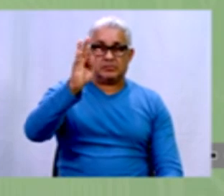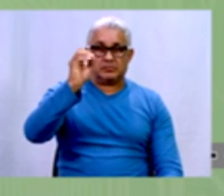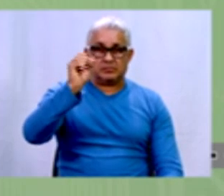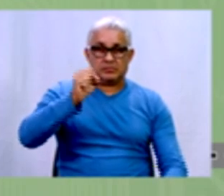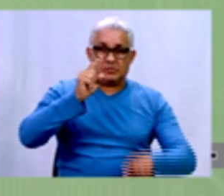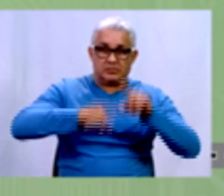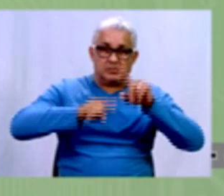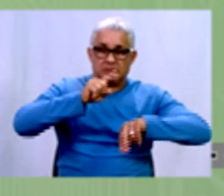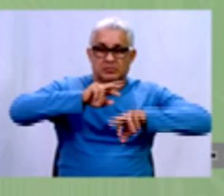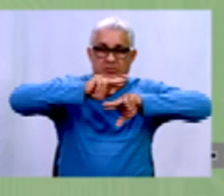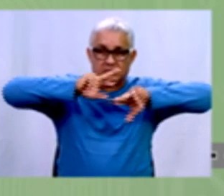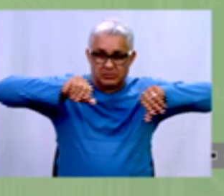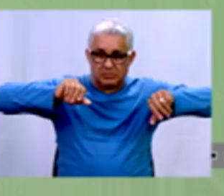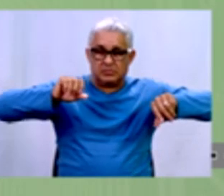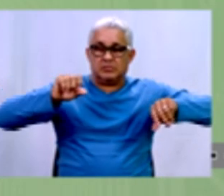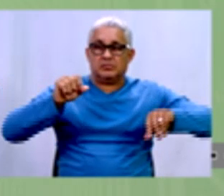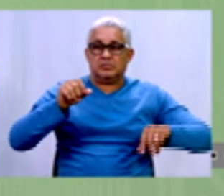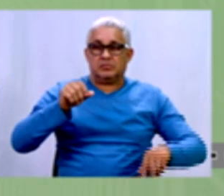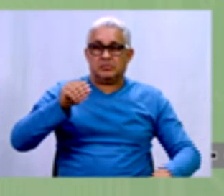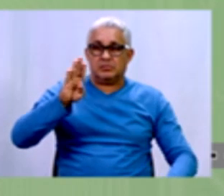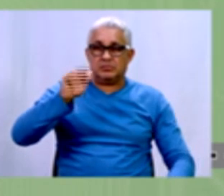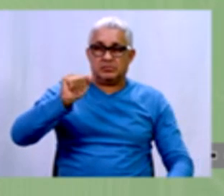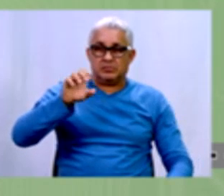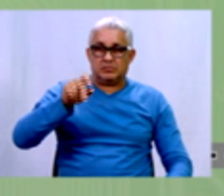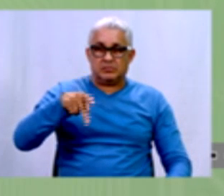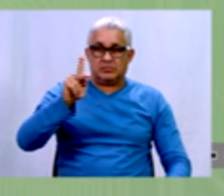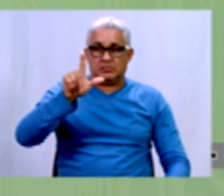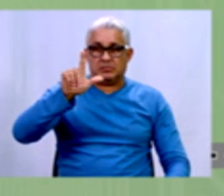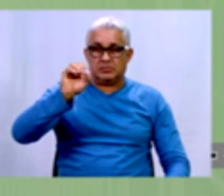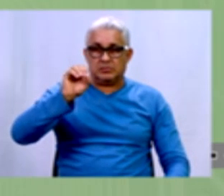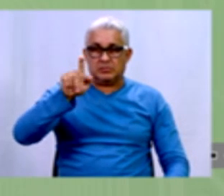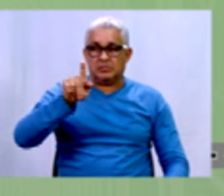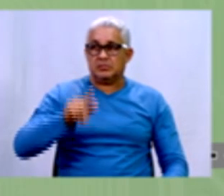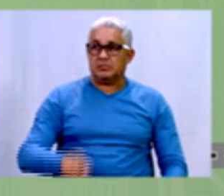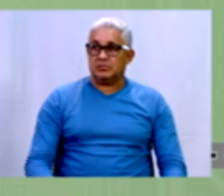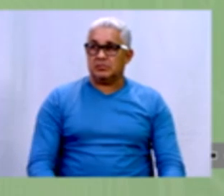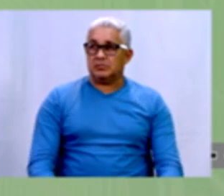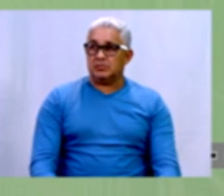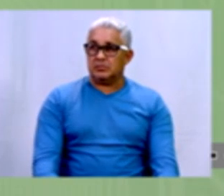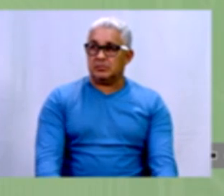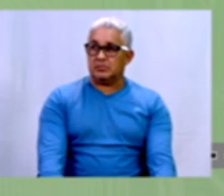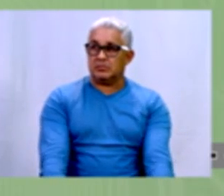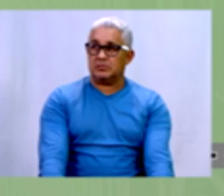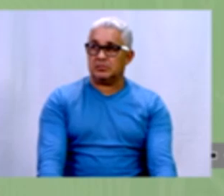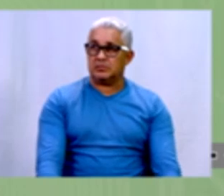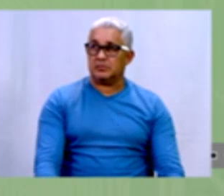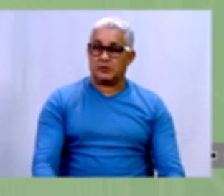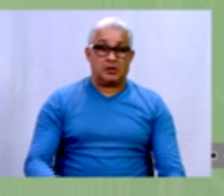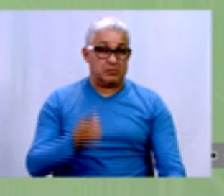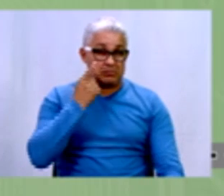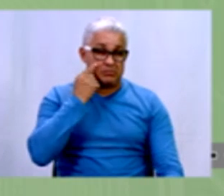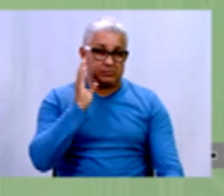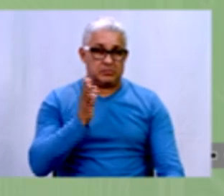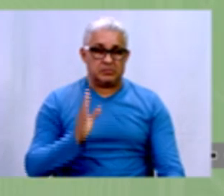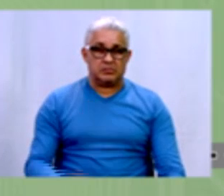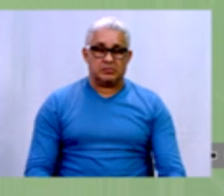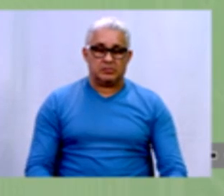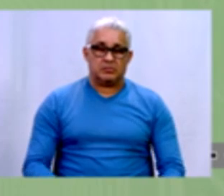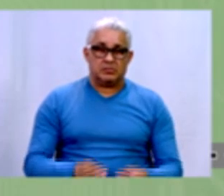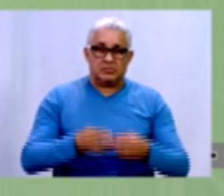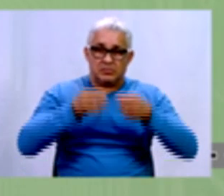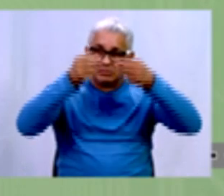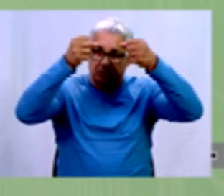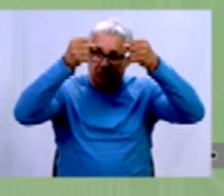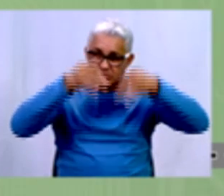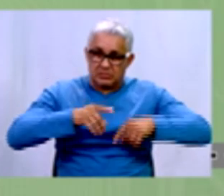Product Backlog, o Sprint Backlog e os Burn Charts. Então, nós falamos a